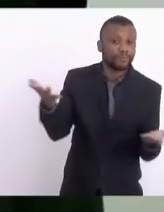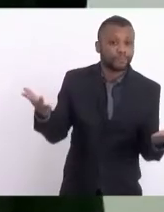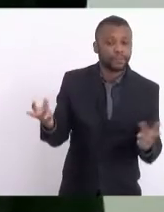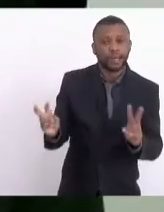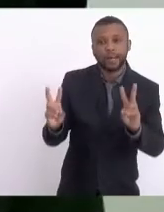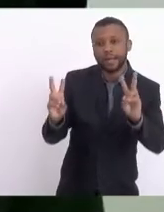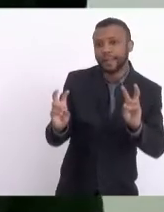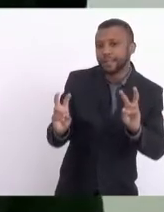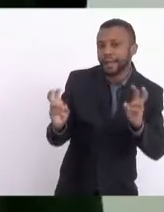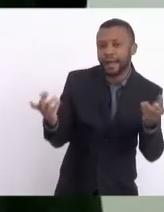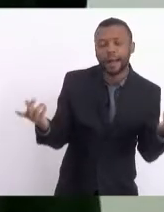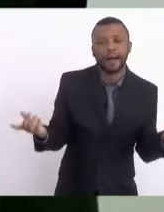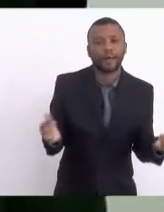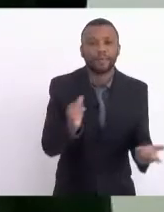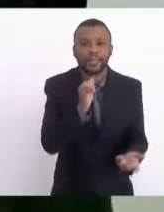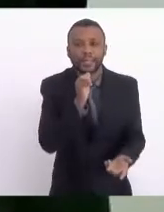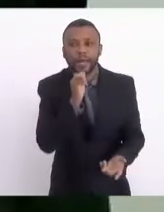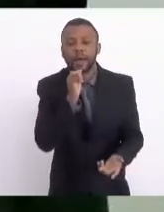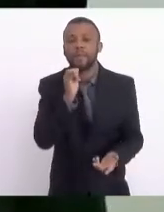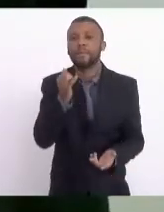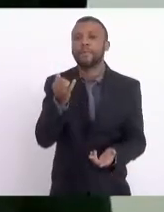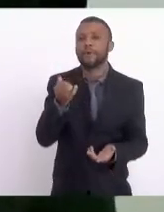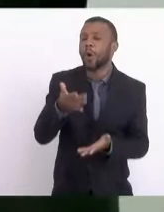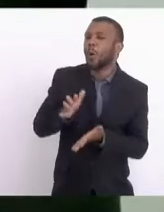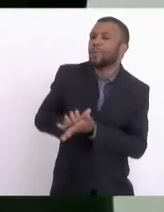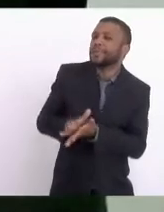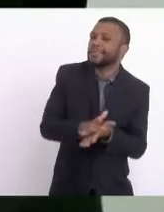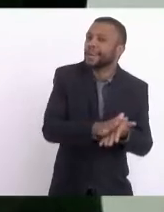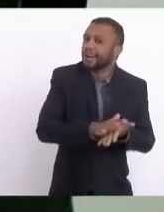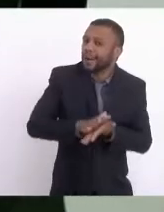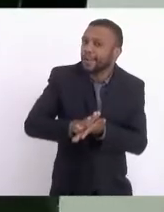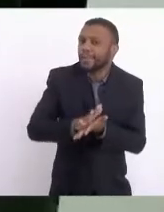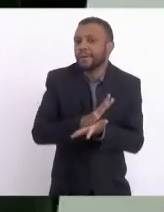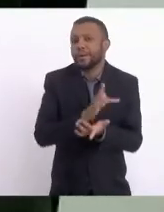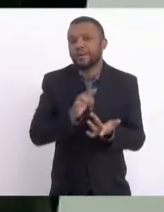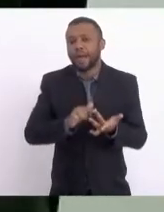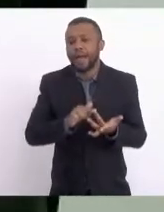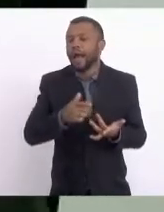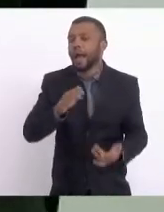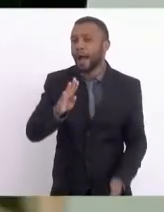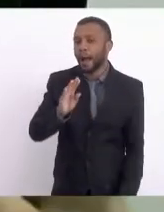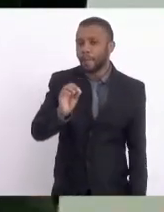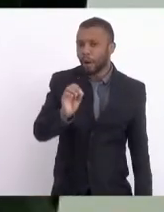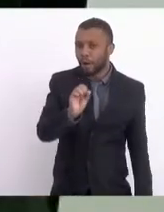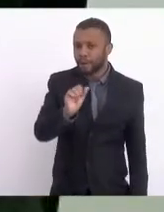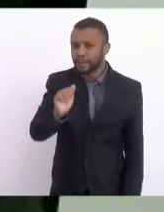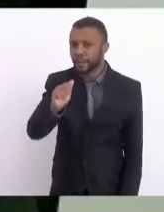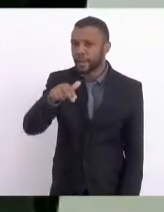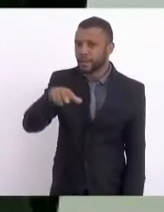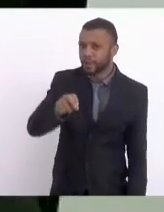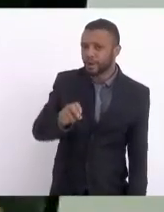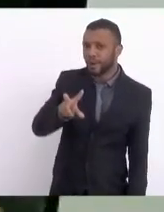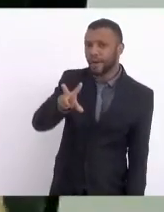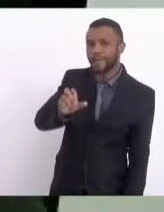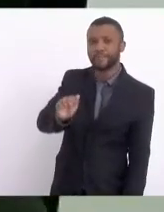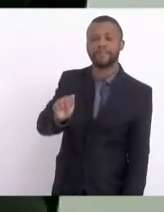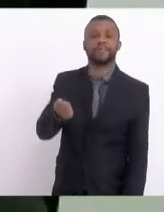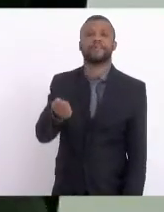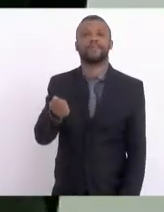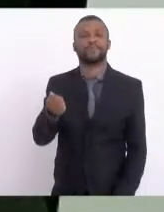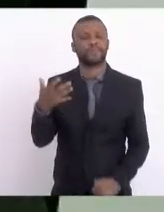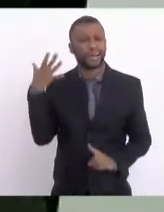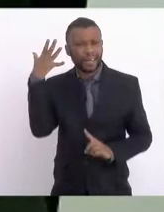samba, a bossa nova, né, como eventos